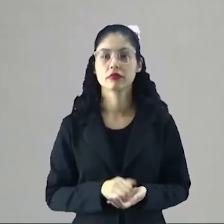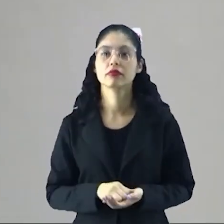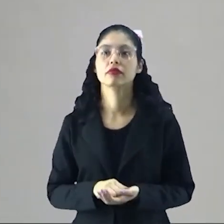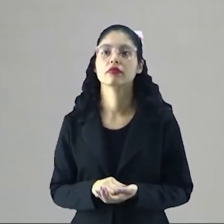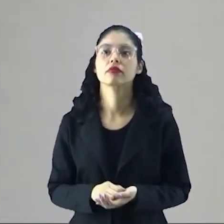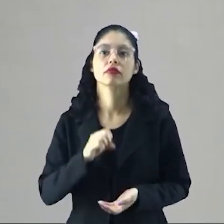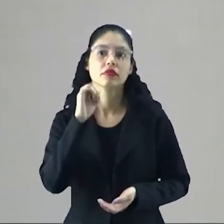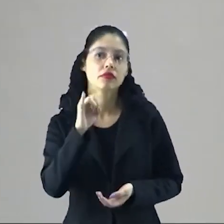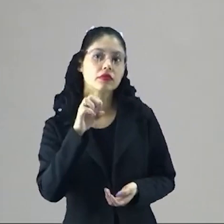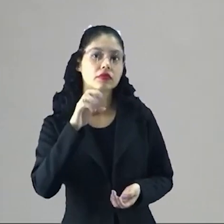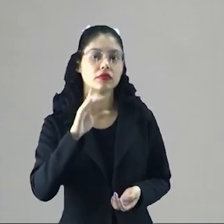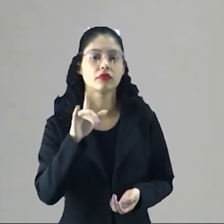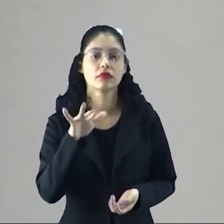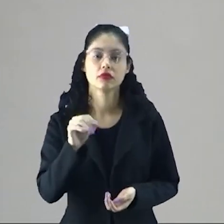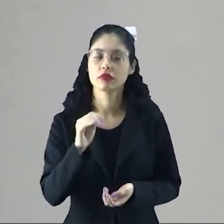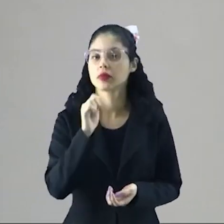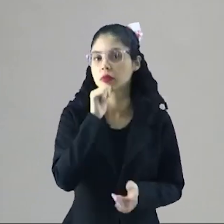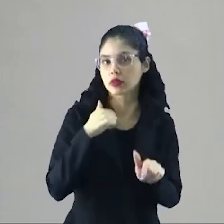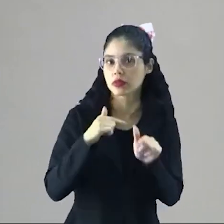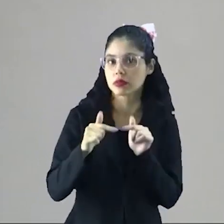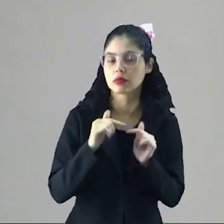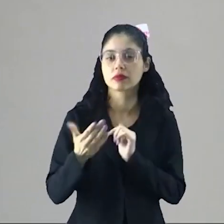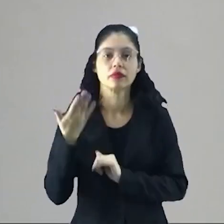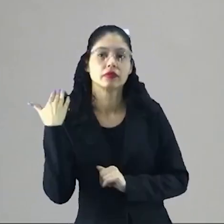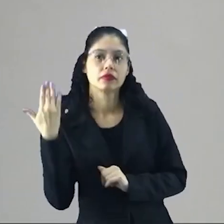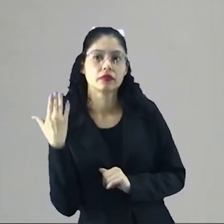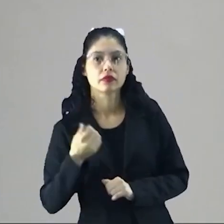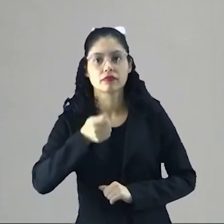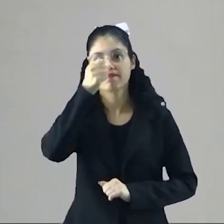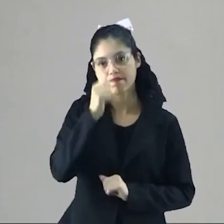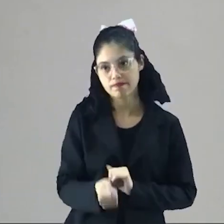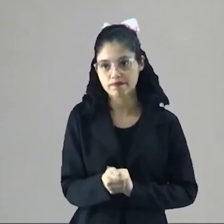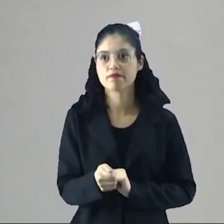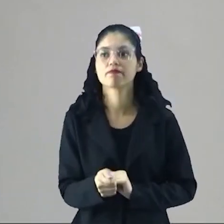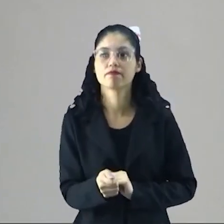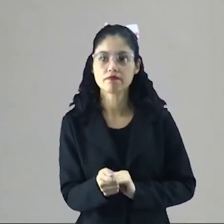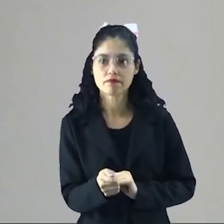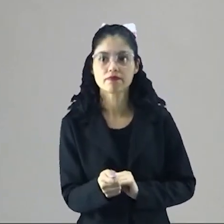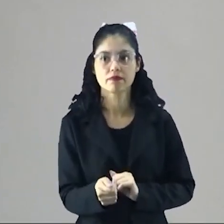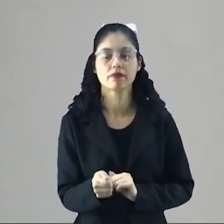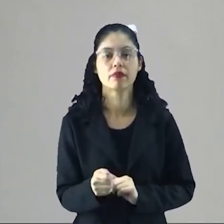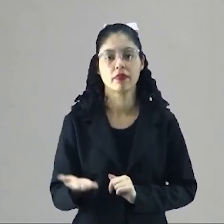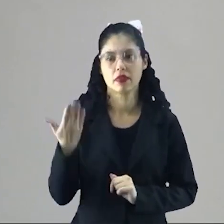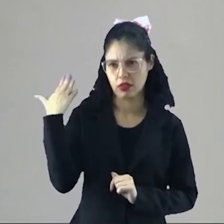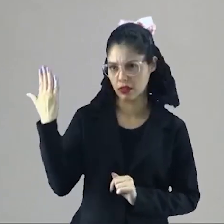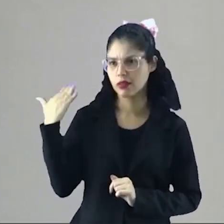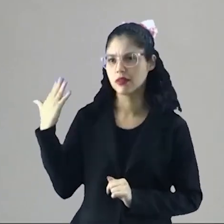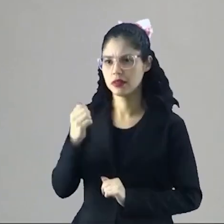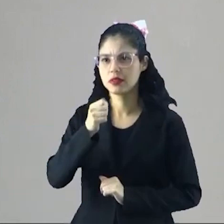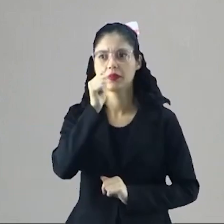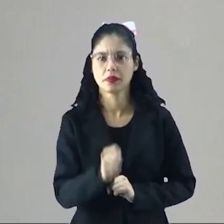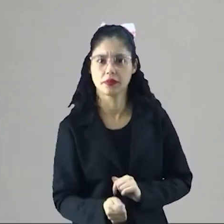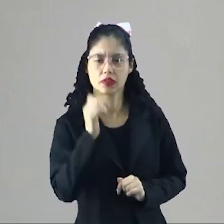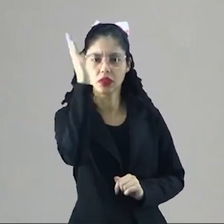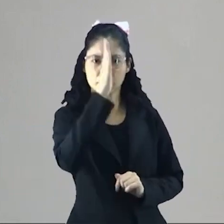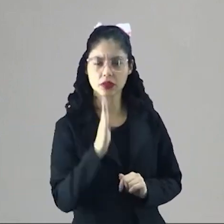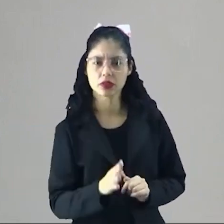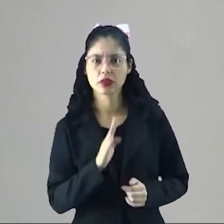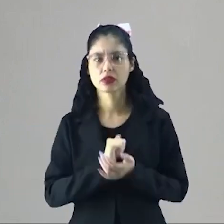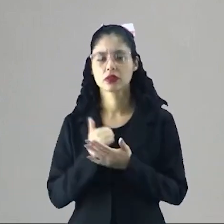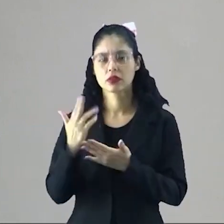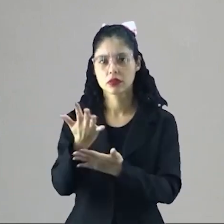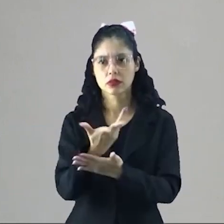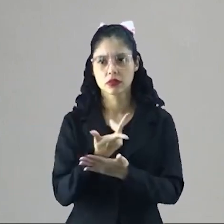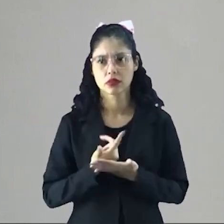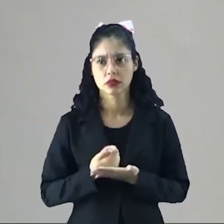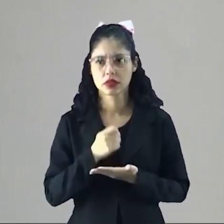coisa. Cildo Meirelles, ele trabalhou na época da ditadura militar. E na época da ditadura militar no Brasil, os